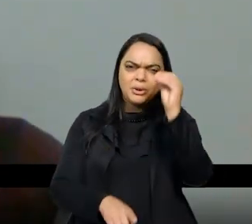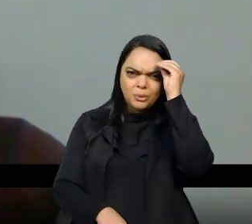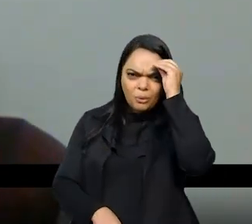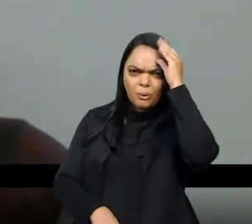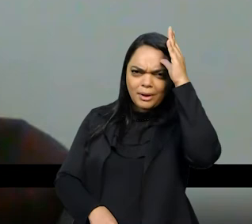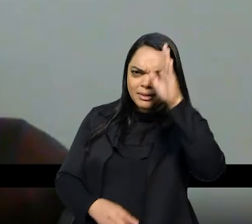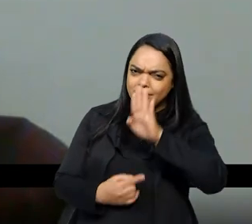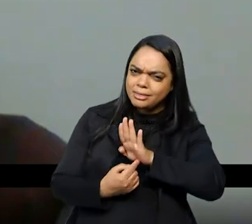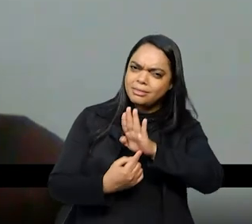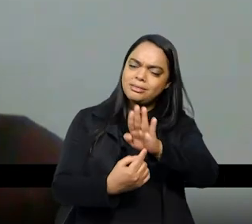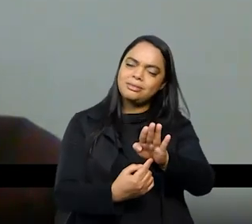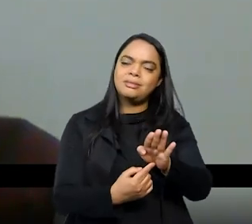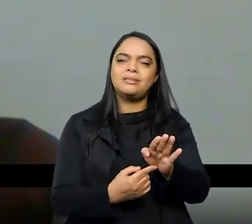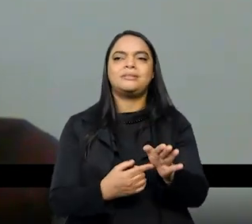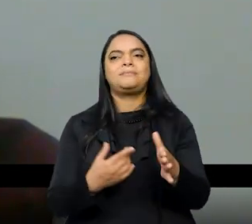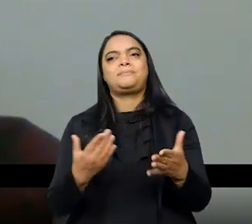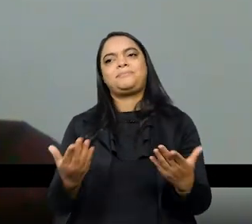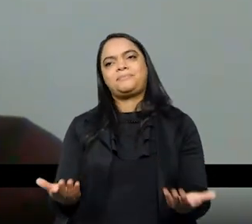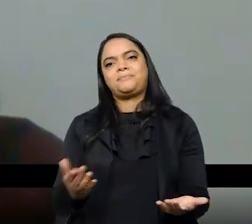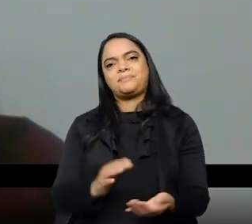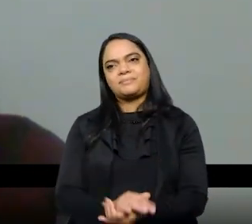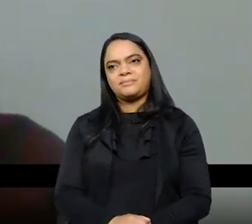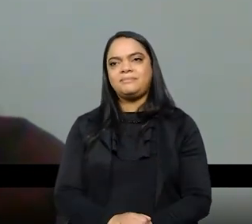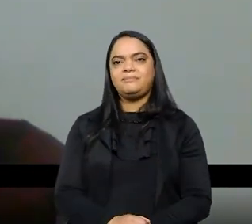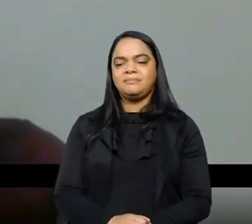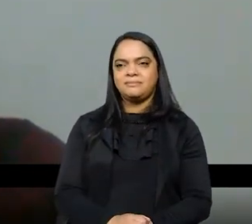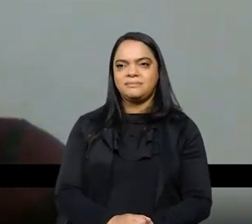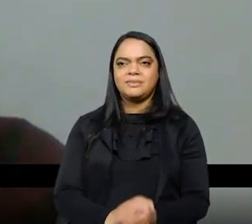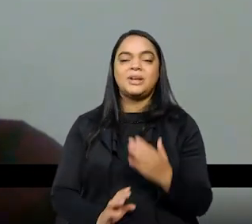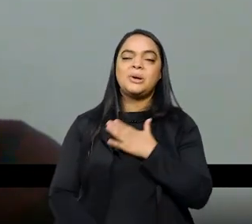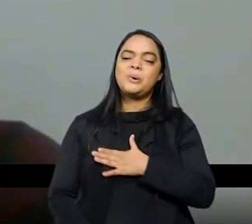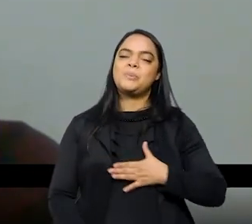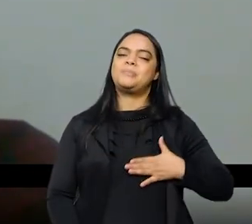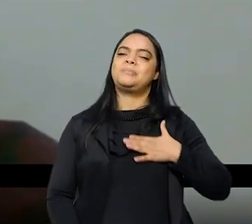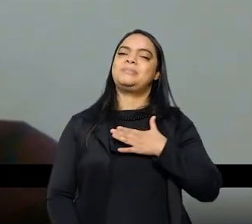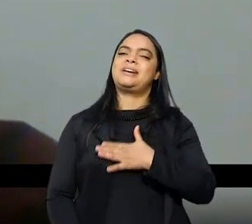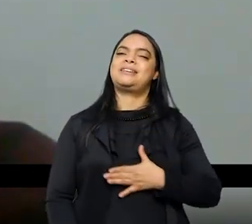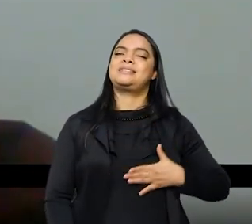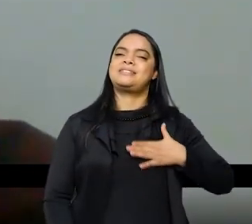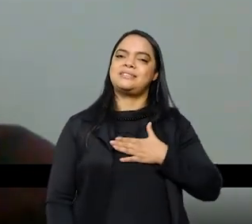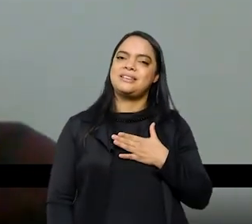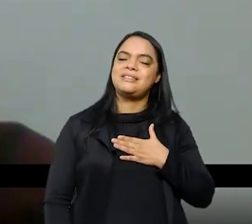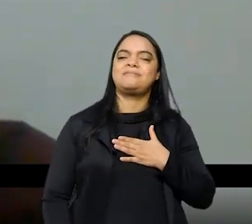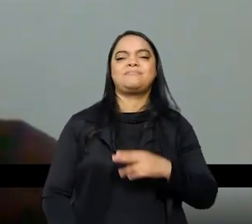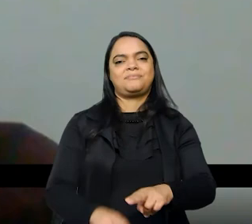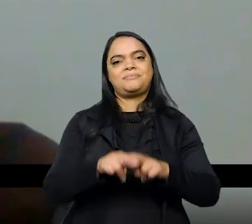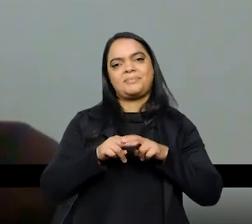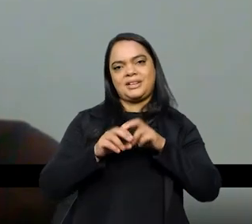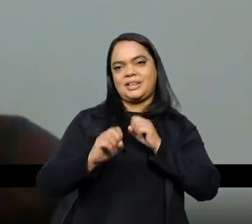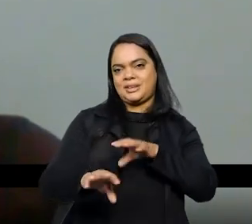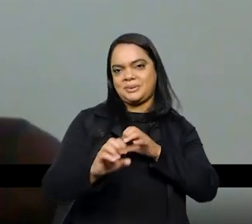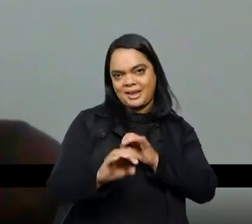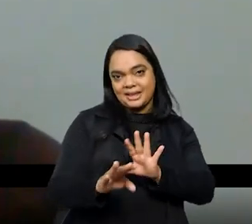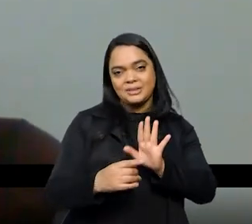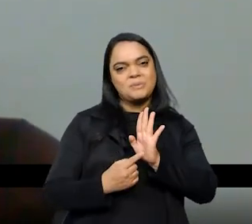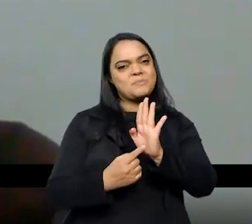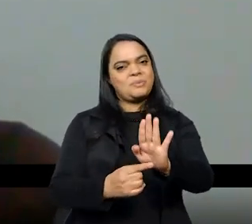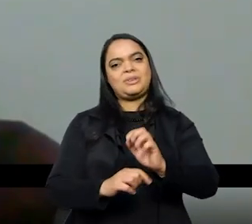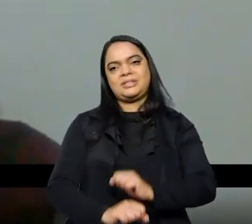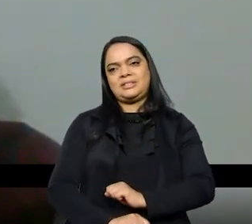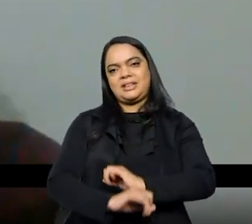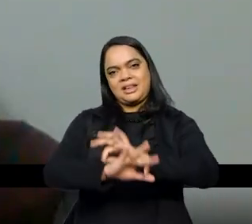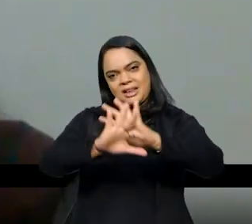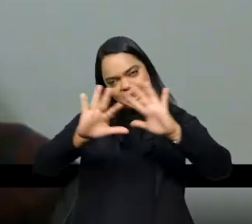que esse prazer, né, esse gosto pela educação fica muito evidente na fala dele. Então, uma fala que realmente